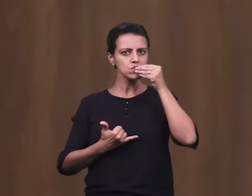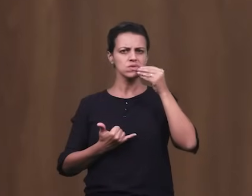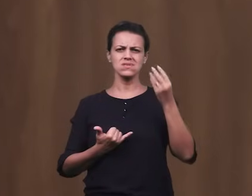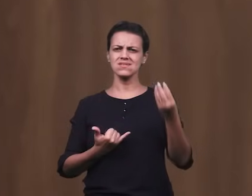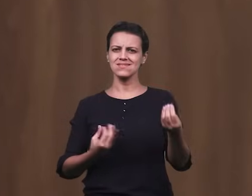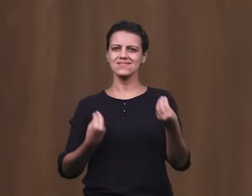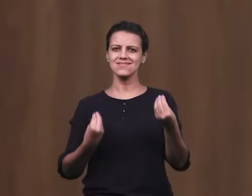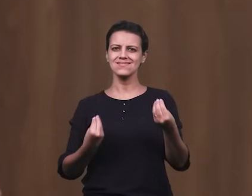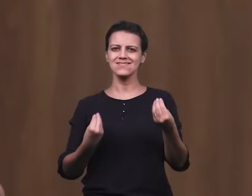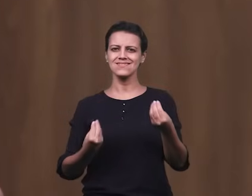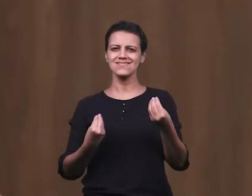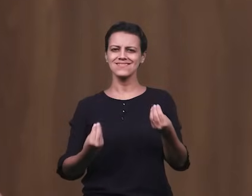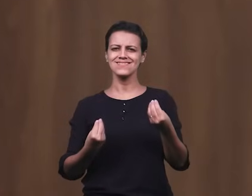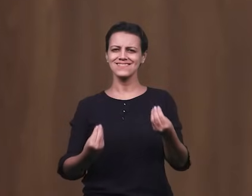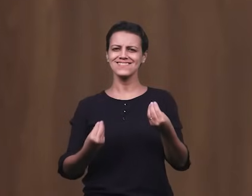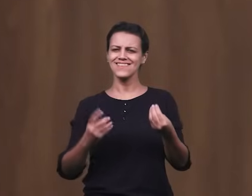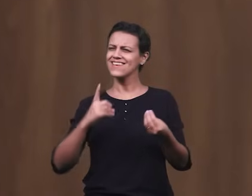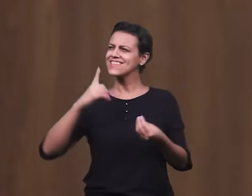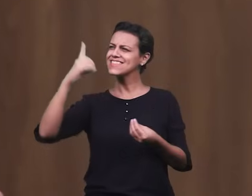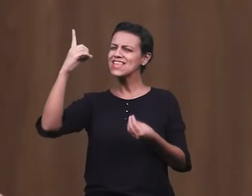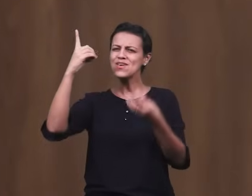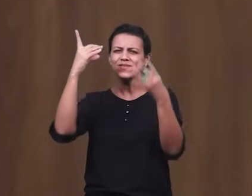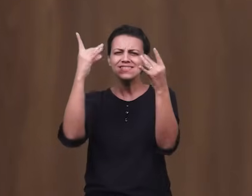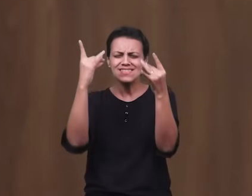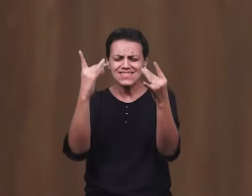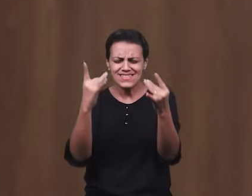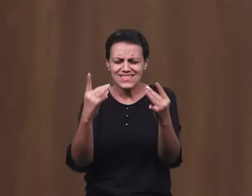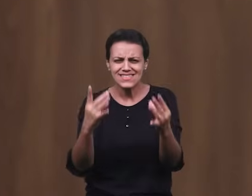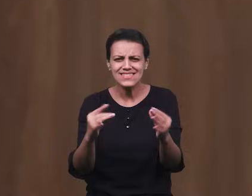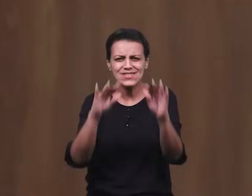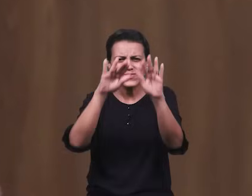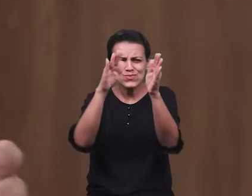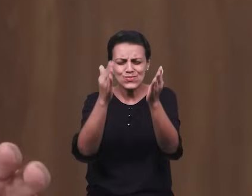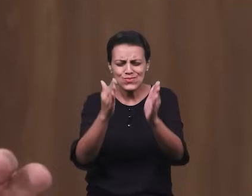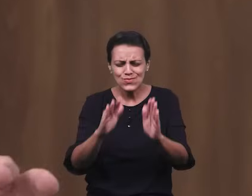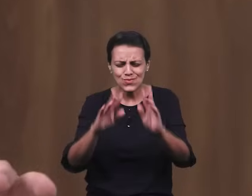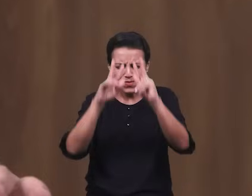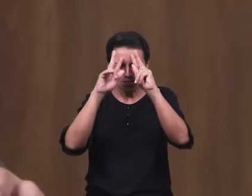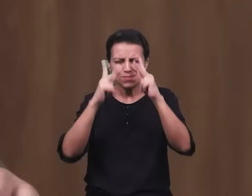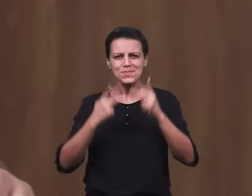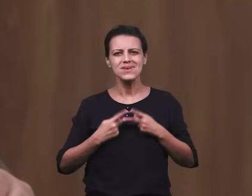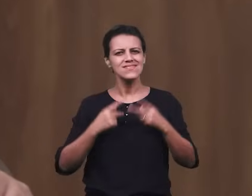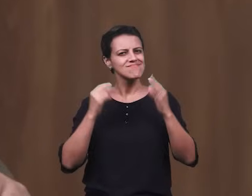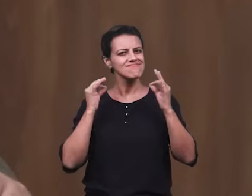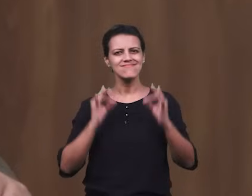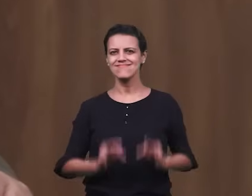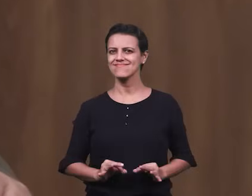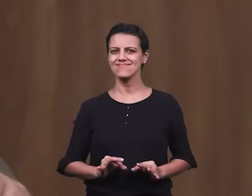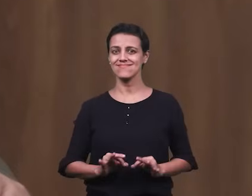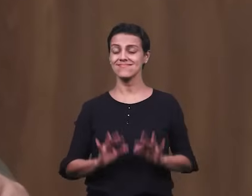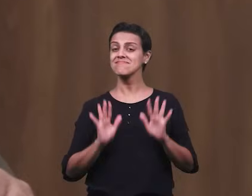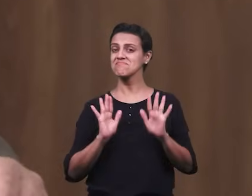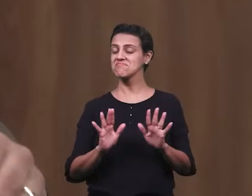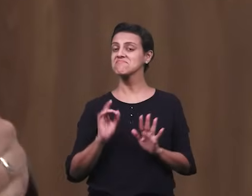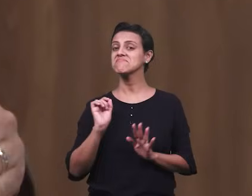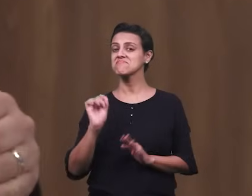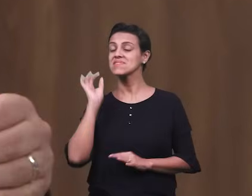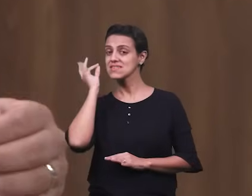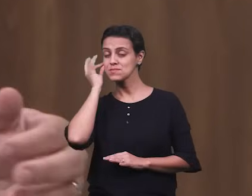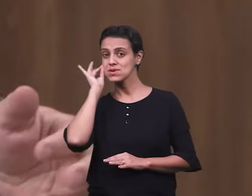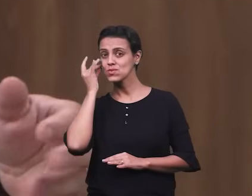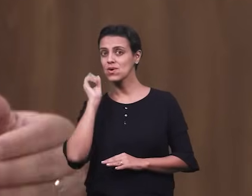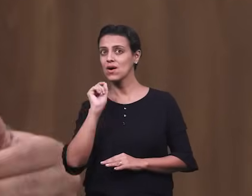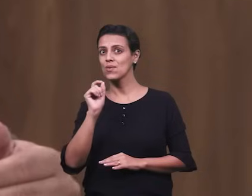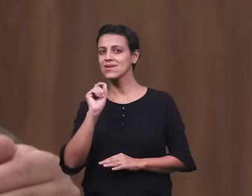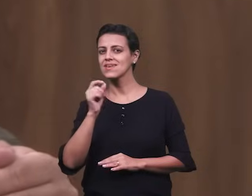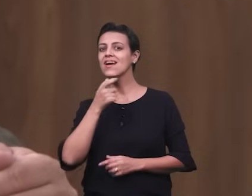que Deus fez um corpo assim perfeito. Sim. Mas há um detalhe na questão espiritual, que é o seguinte: